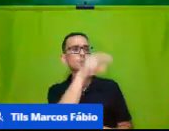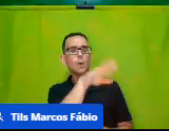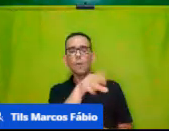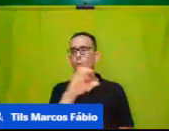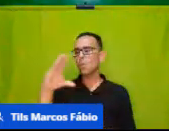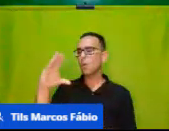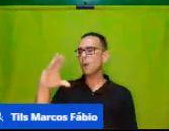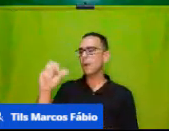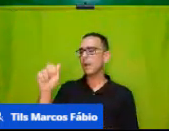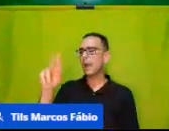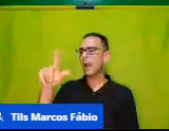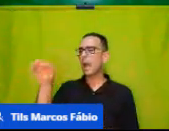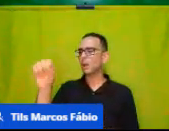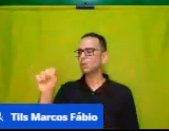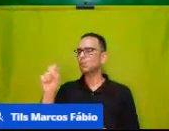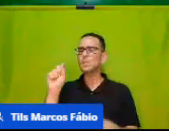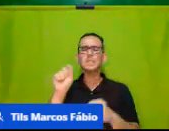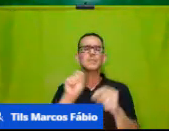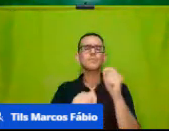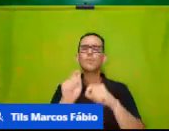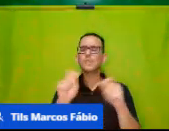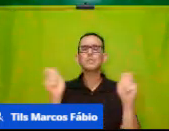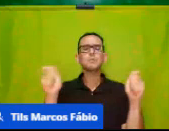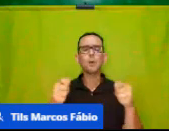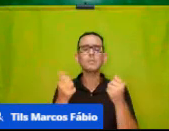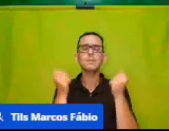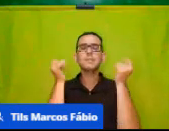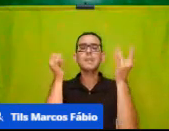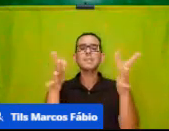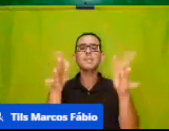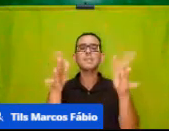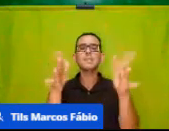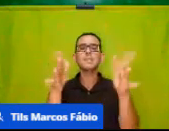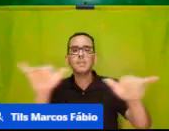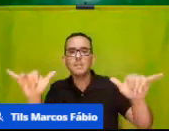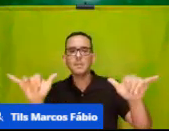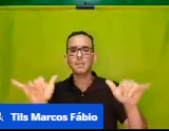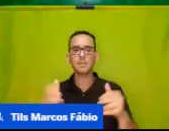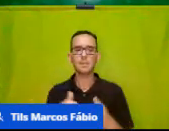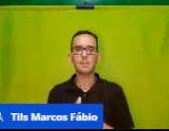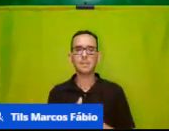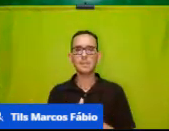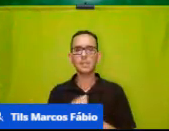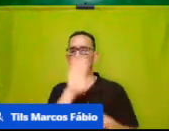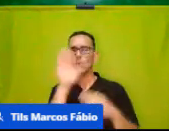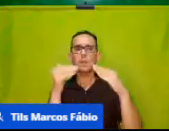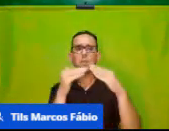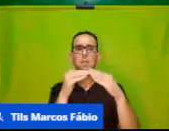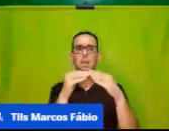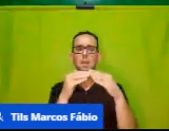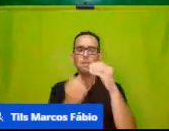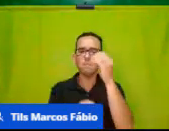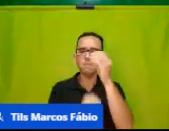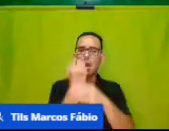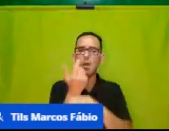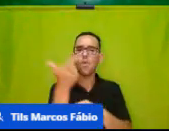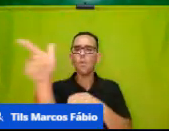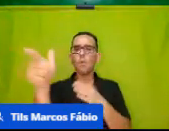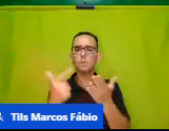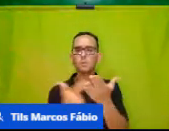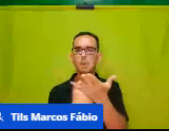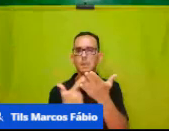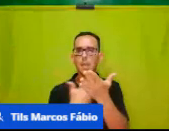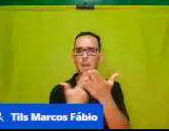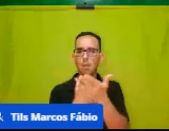Assim, que mensagens vocês poderiam deixar, né? Com relação a contribuir com a construção desses próximos materiais, né? Porque a